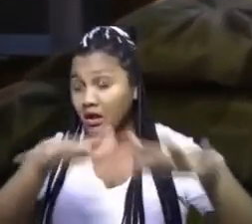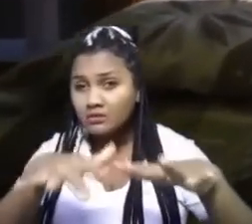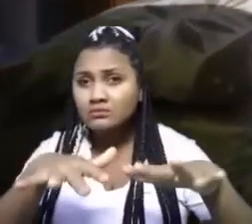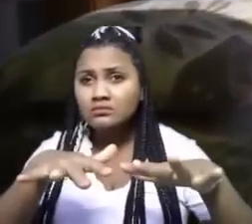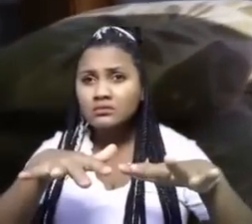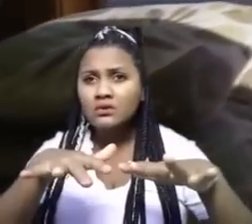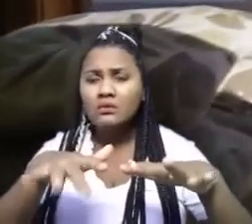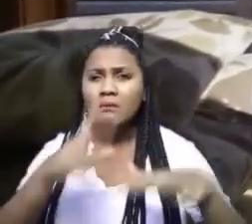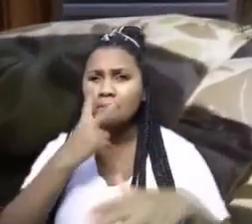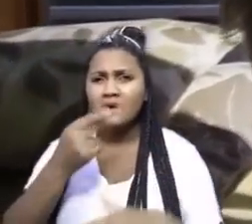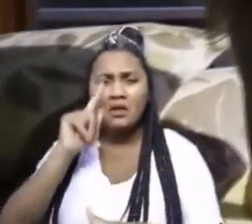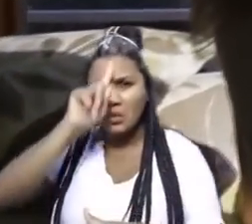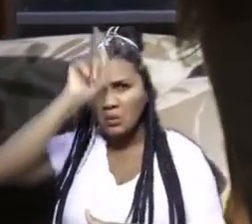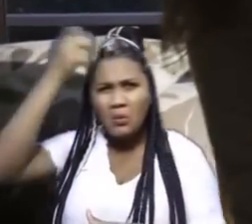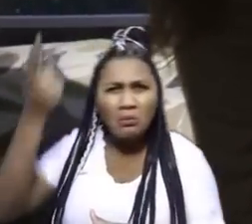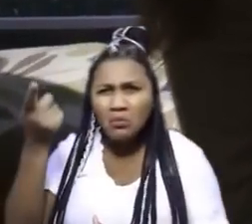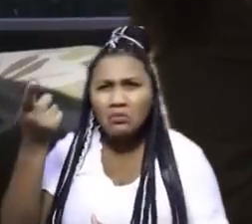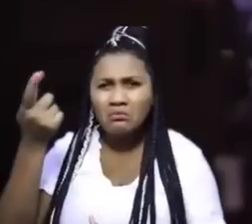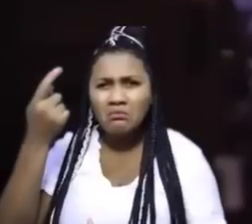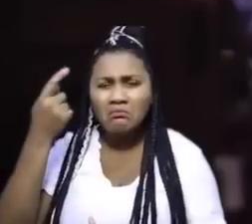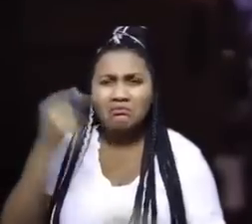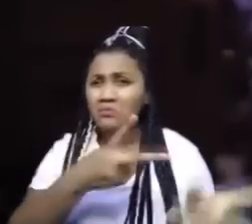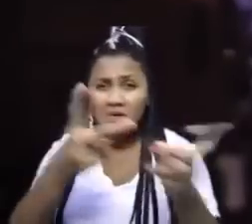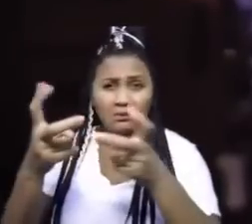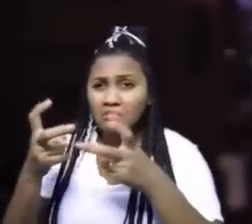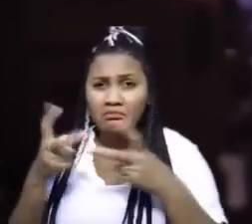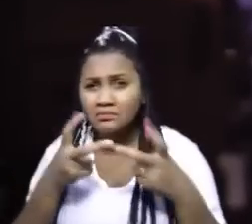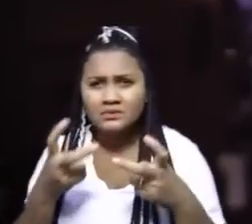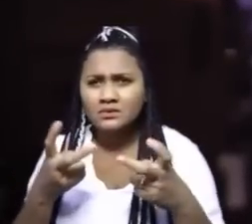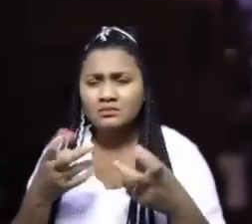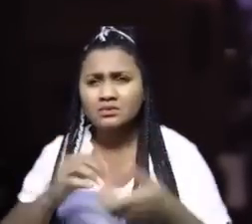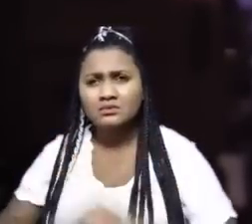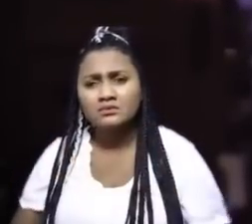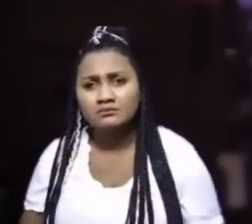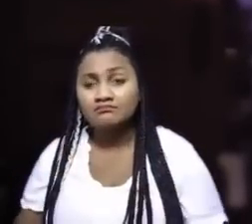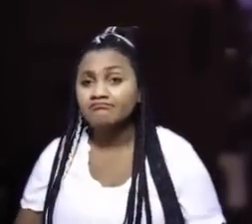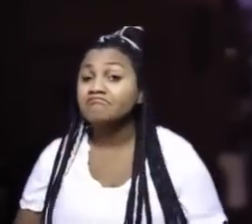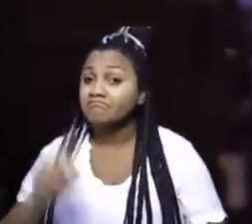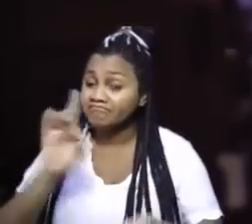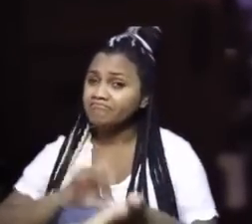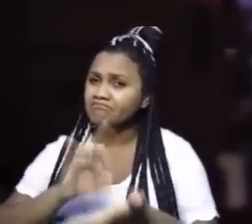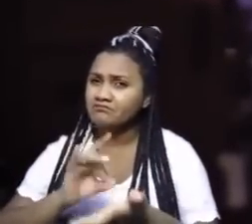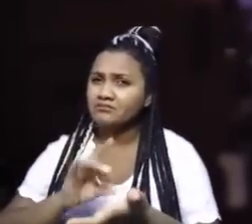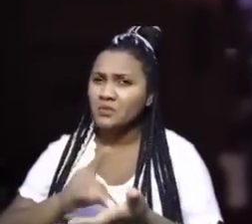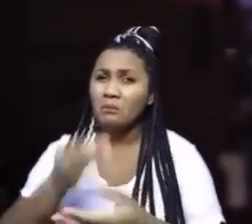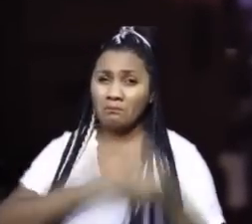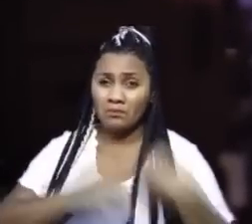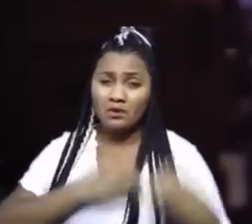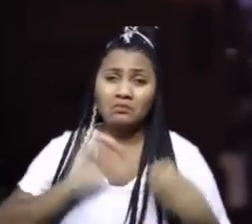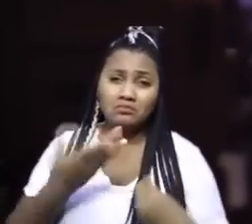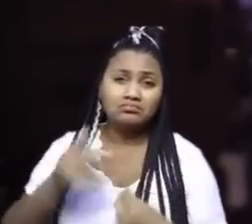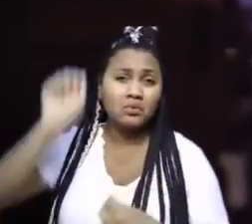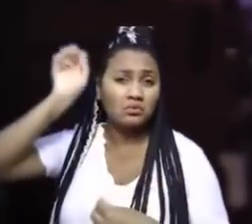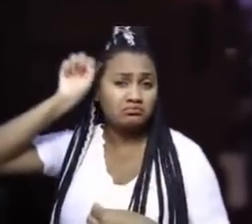se tornou algo tão comum, que mal percebemos a sua presença entre nós. É óbvio que o pecado existe desde que Adão e